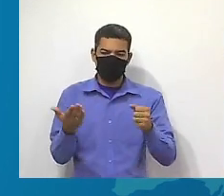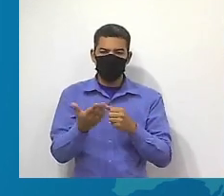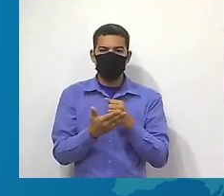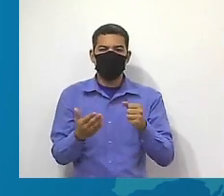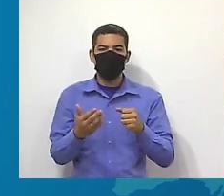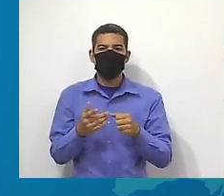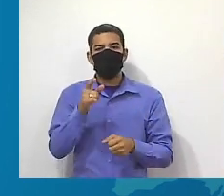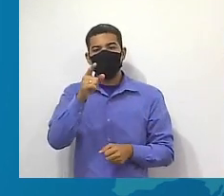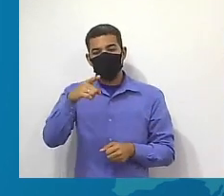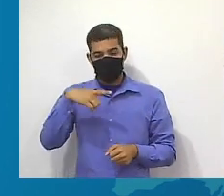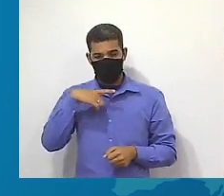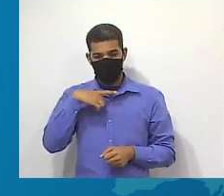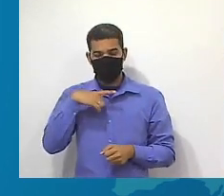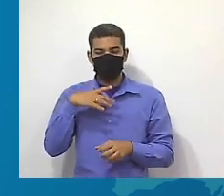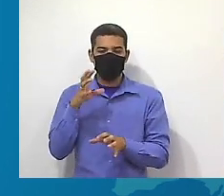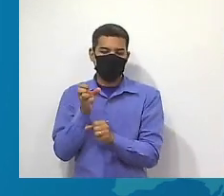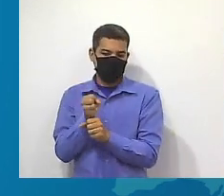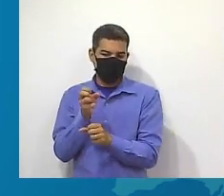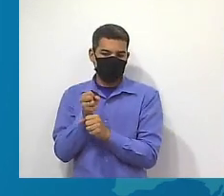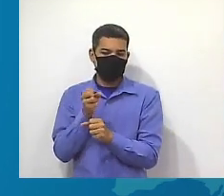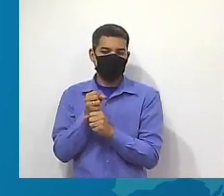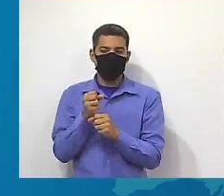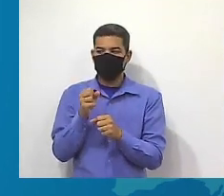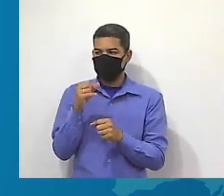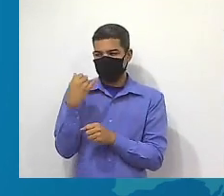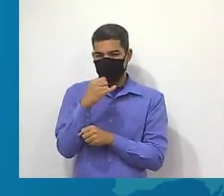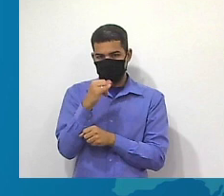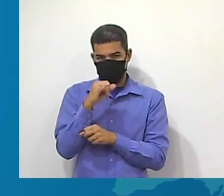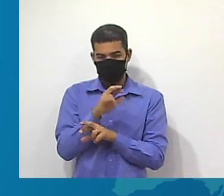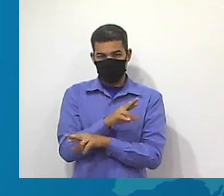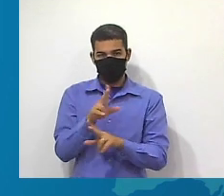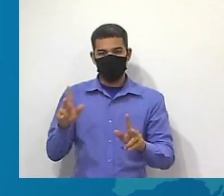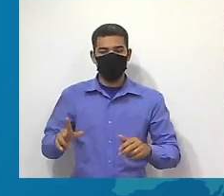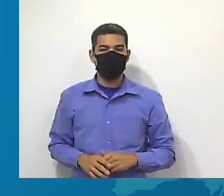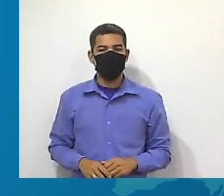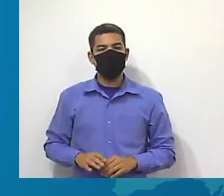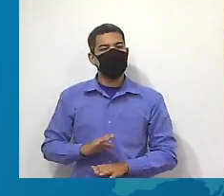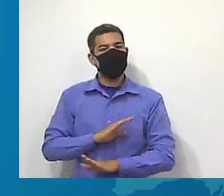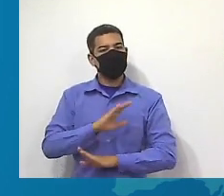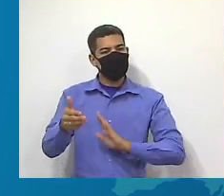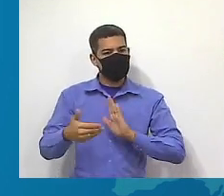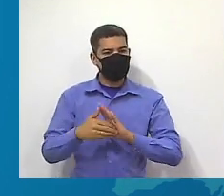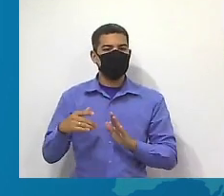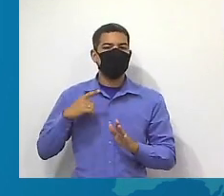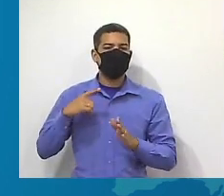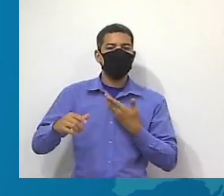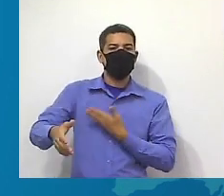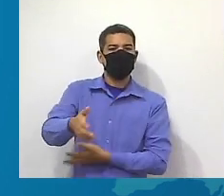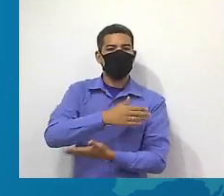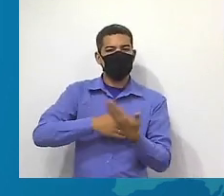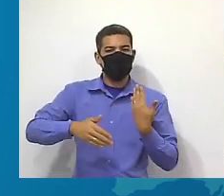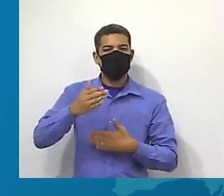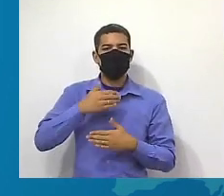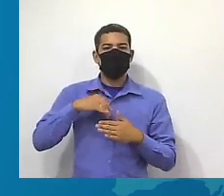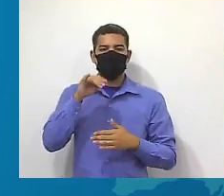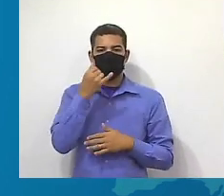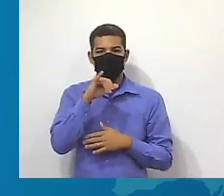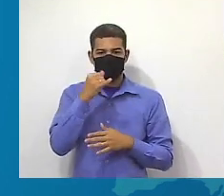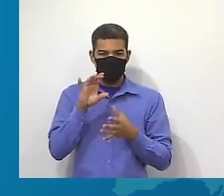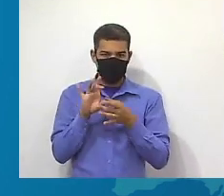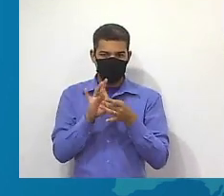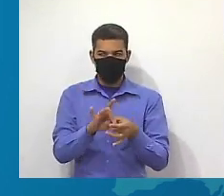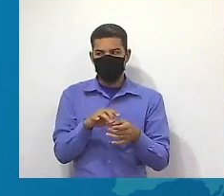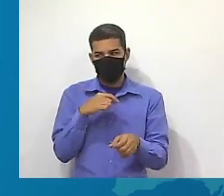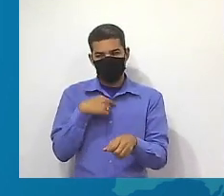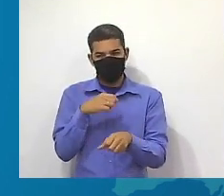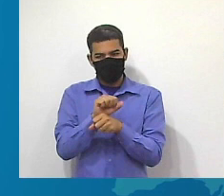ácido, você vai ter quantidades de energias diferentes. Então, tudo isso está relacionado à energia de ligação. Eu espero que